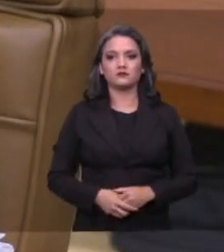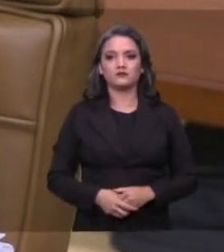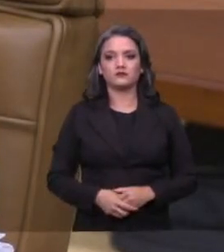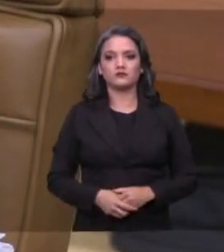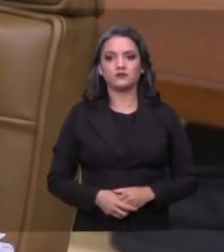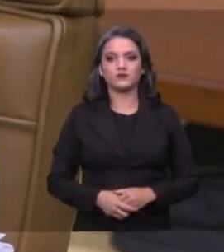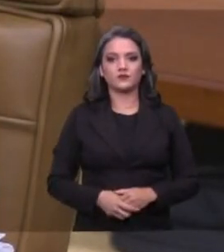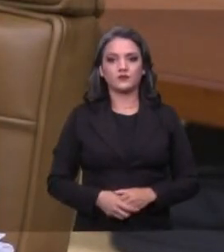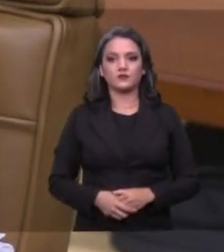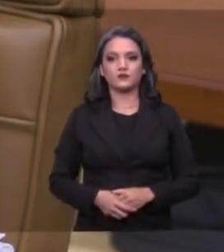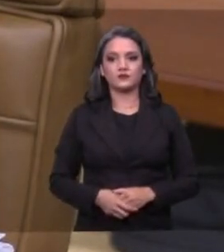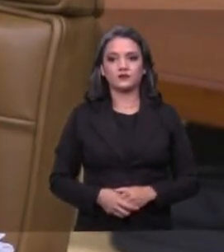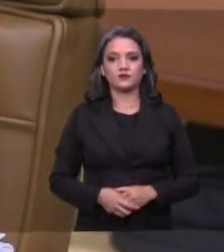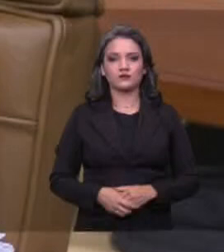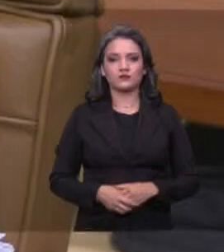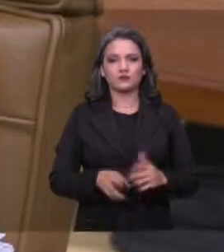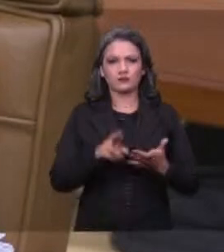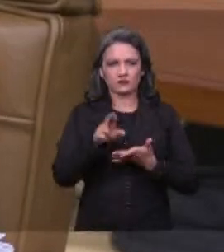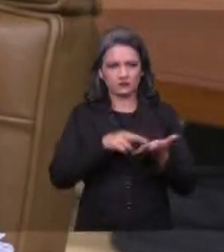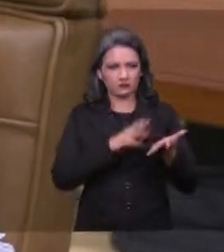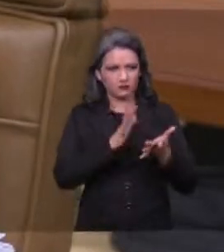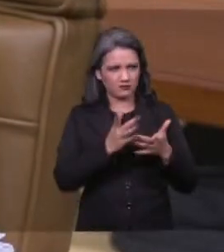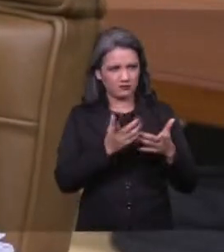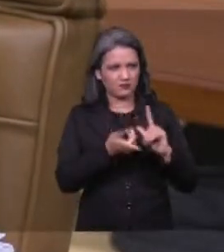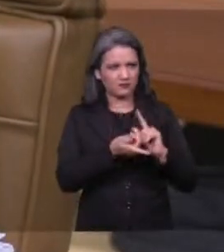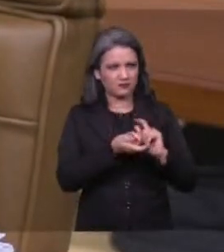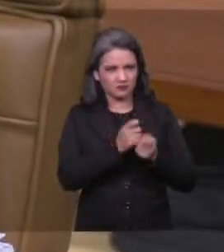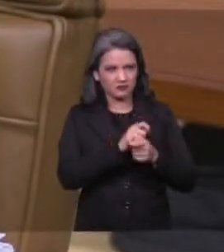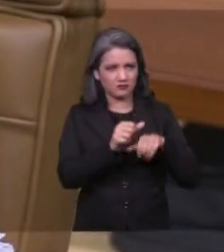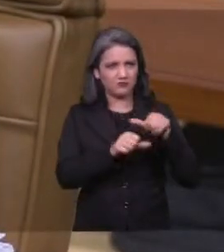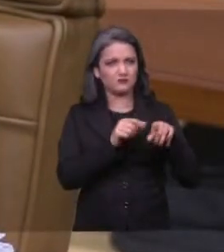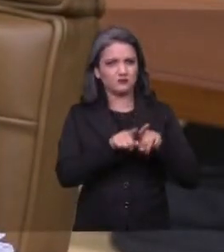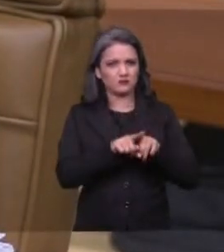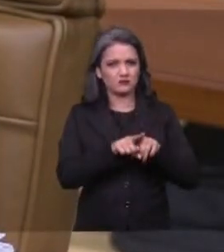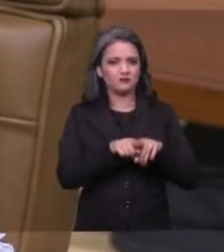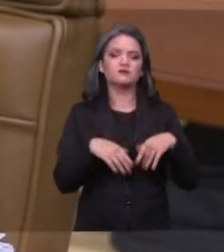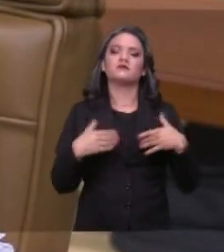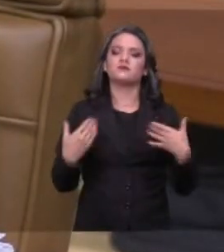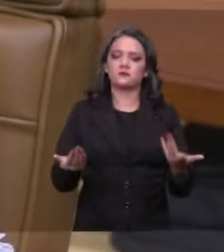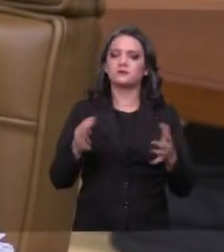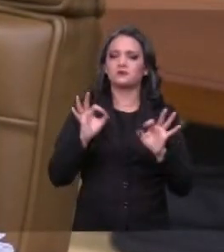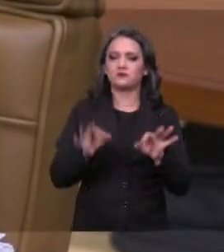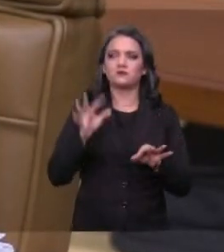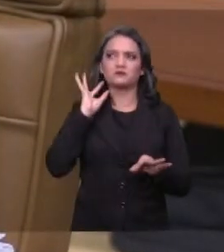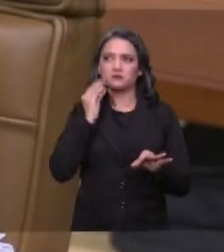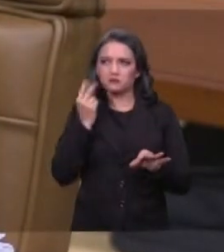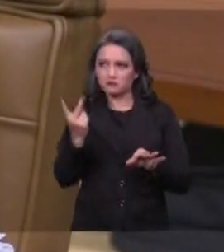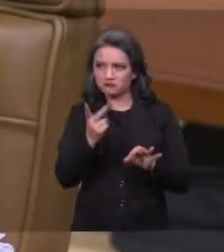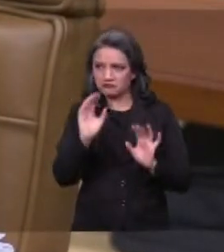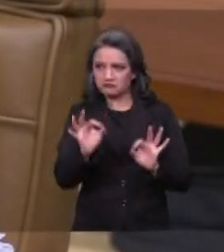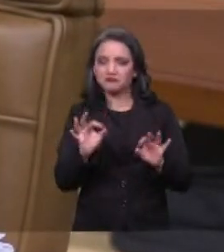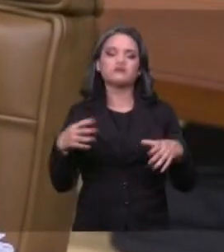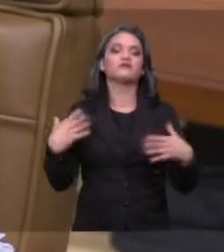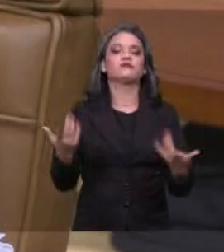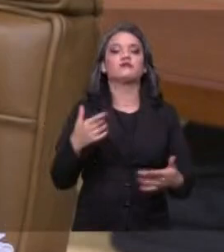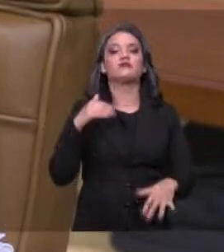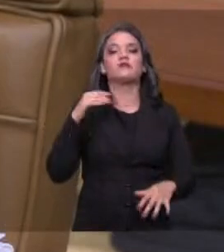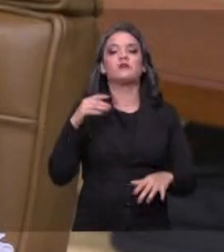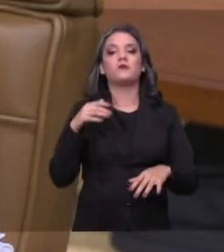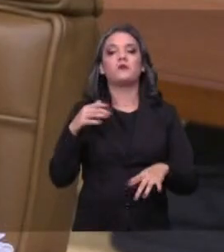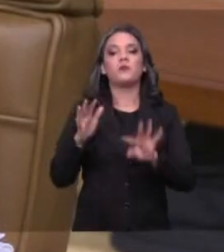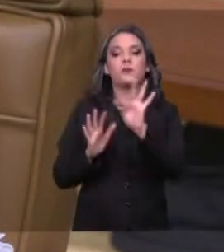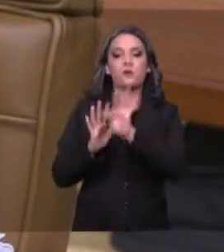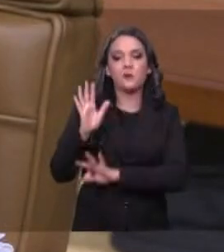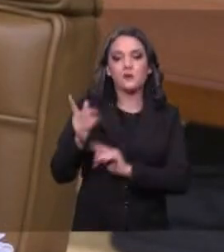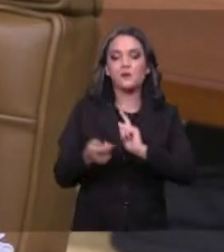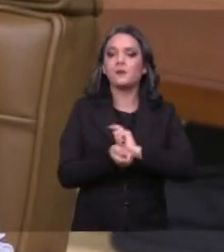o relator alterou também, fizeram a adequação, acompanha o relator. A interpretação conforme, no sentido de que isso deve ser feito